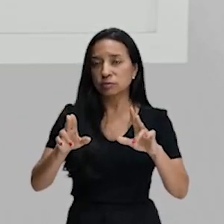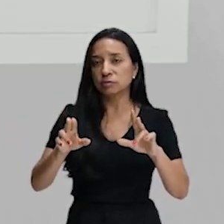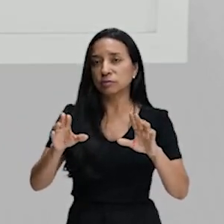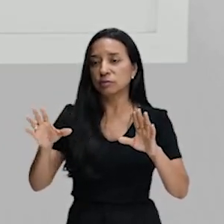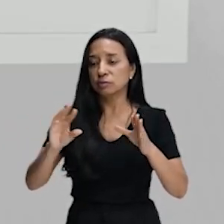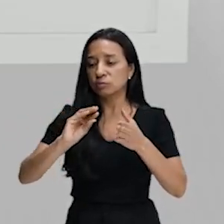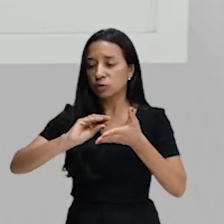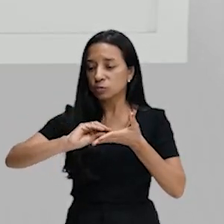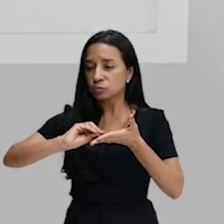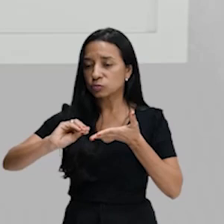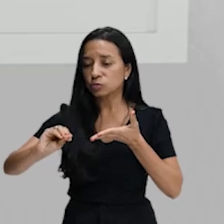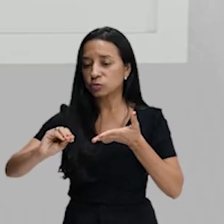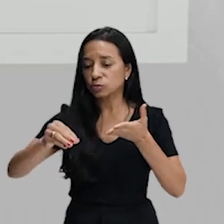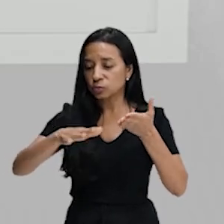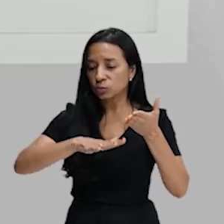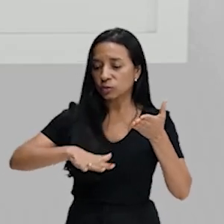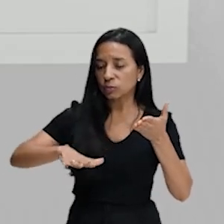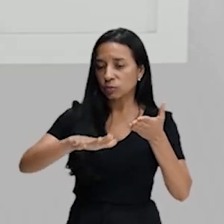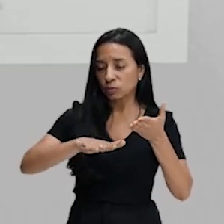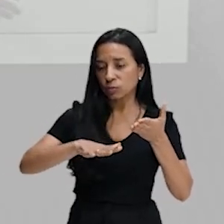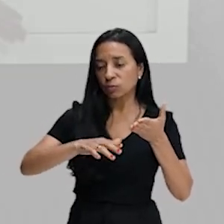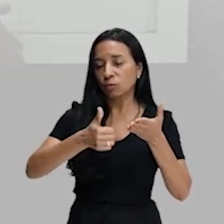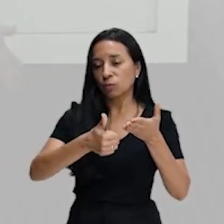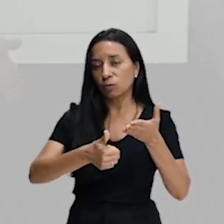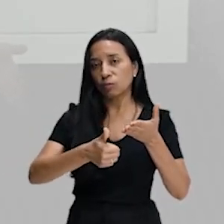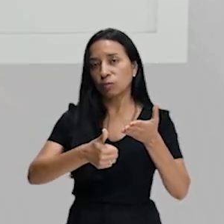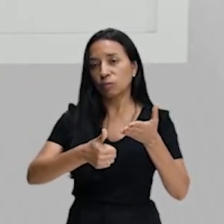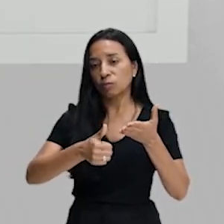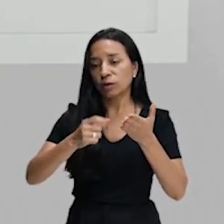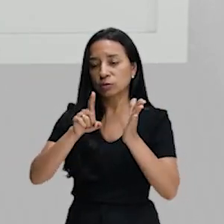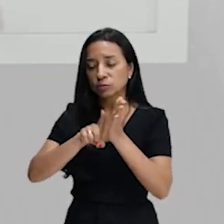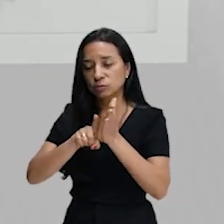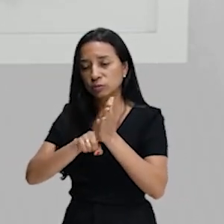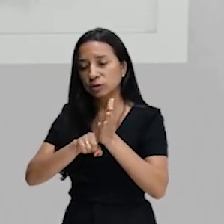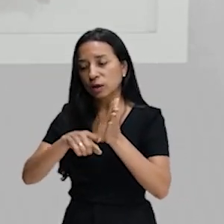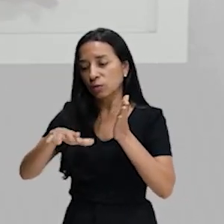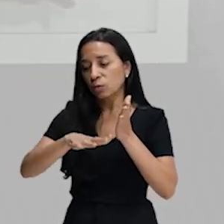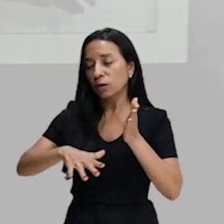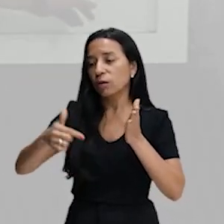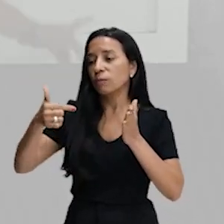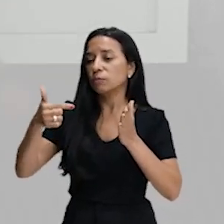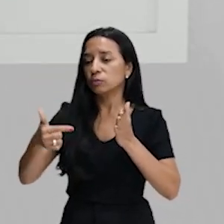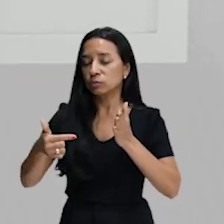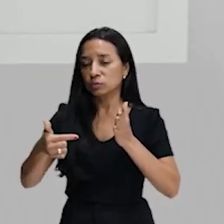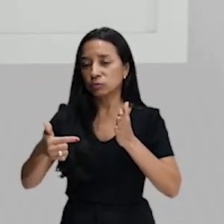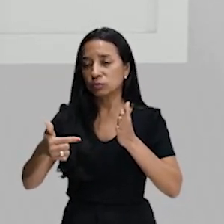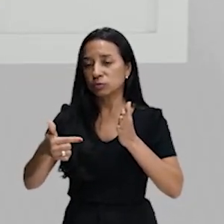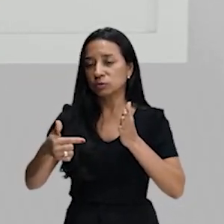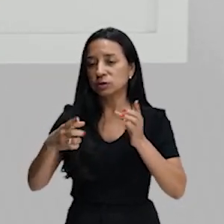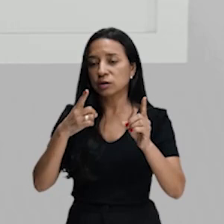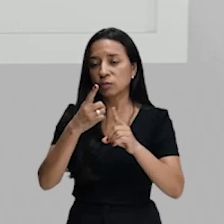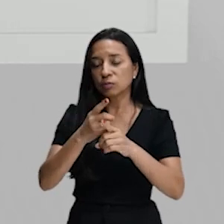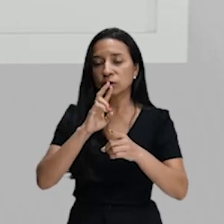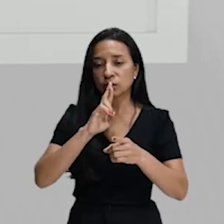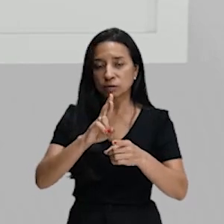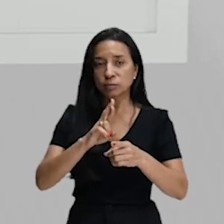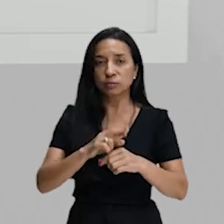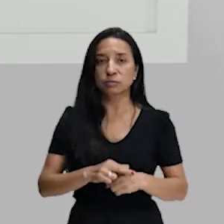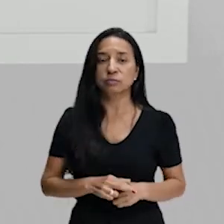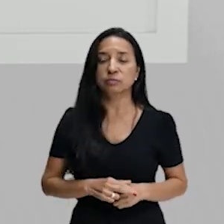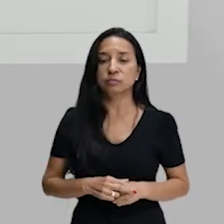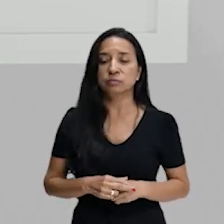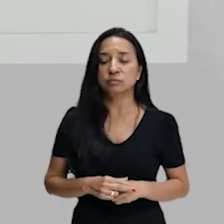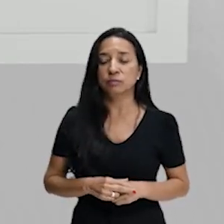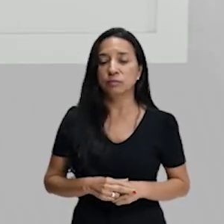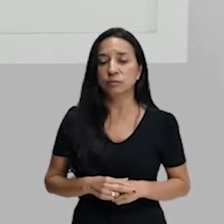1, subtraio dele o campo 2 e encontro a resposta em microtesla. Tá ok?